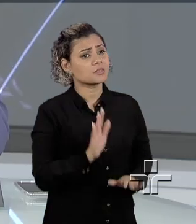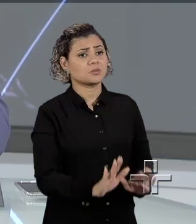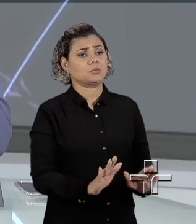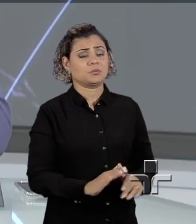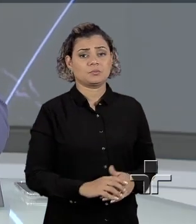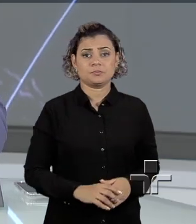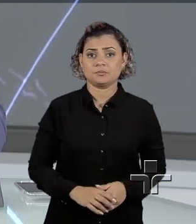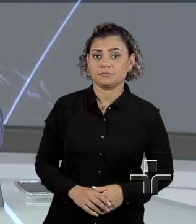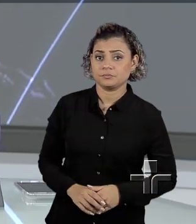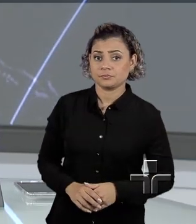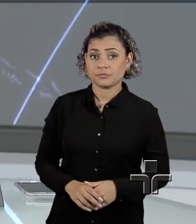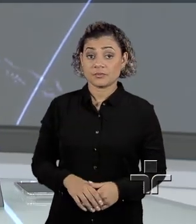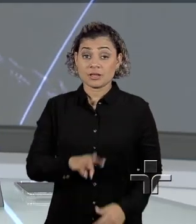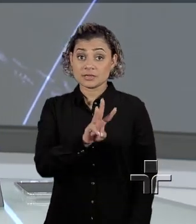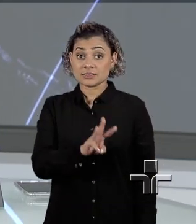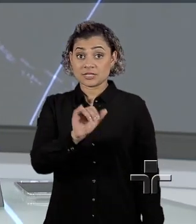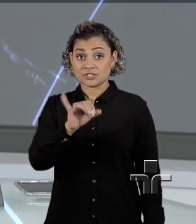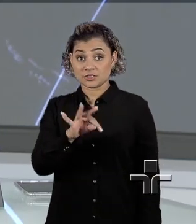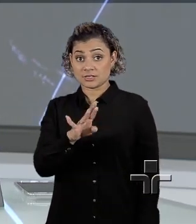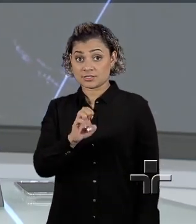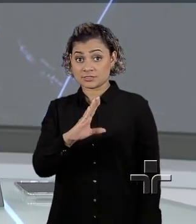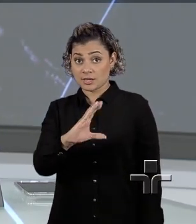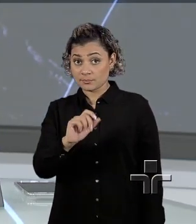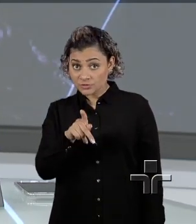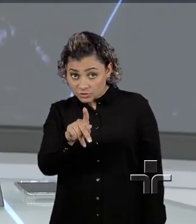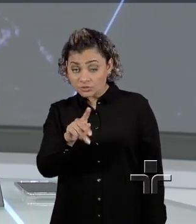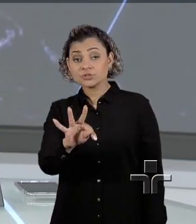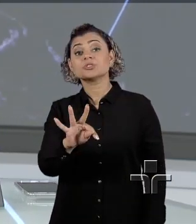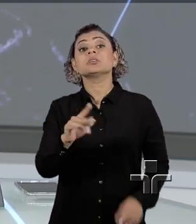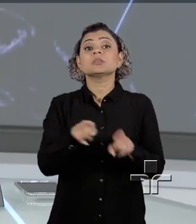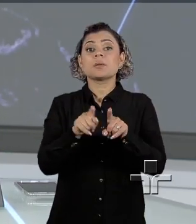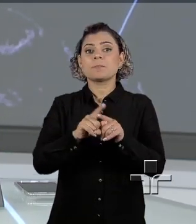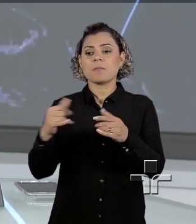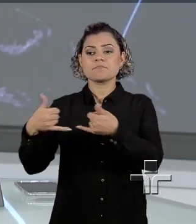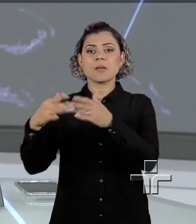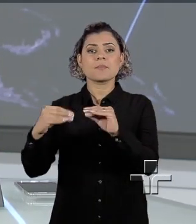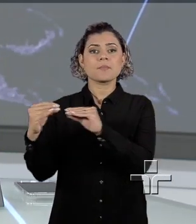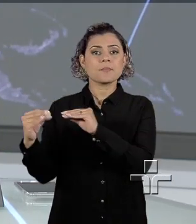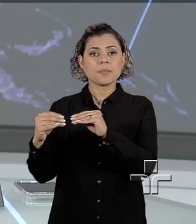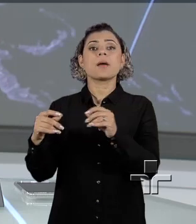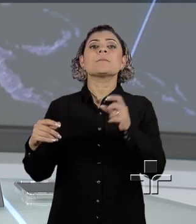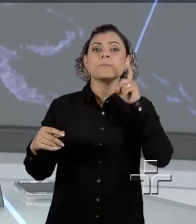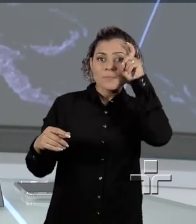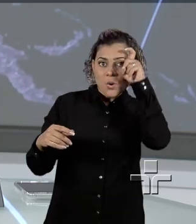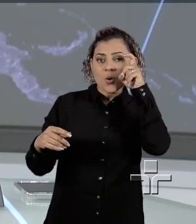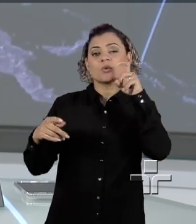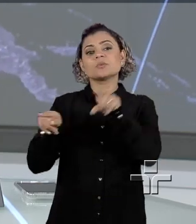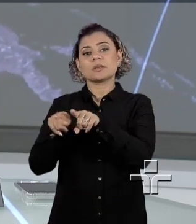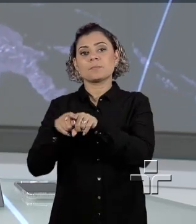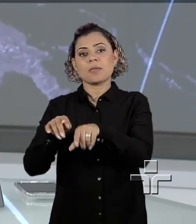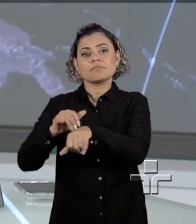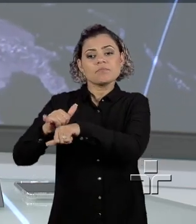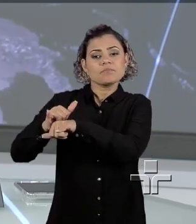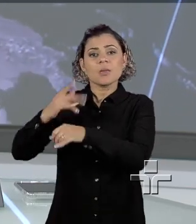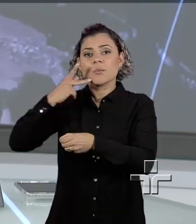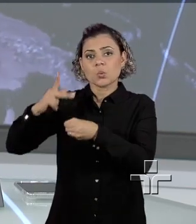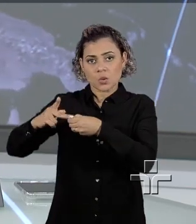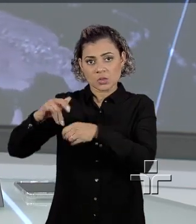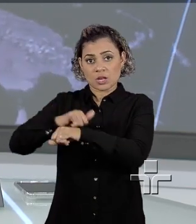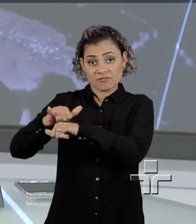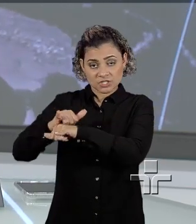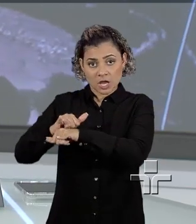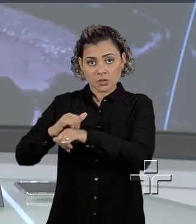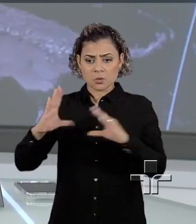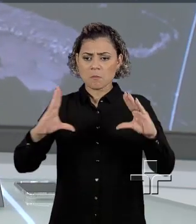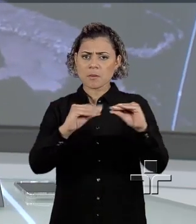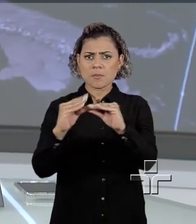lá. O site Intercept divulga novas conversas do juiz Sérgio Moro com procuradores da Lava Jato. Nos diálogos, o procurador Deltan Dallagnol